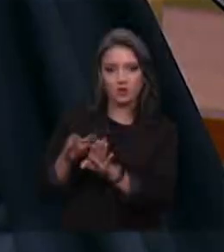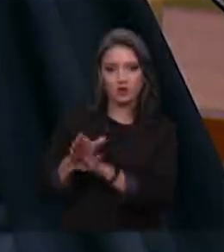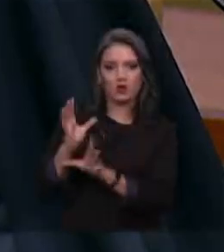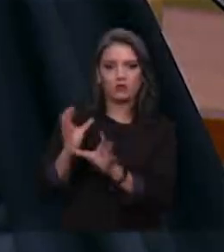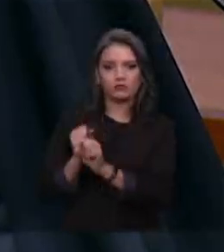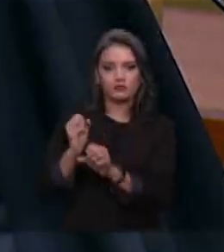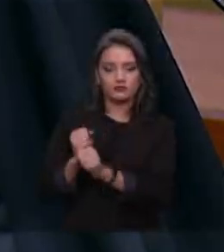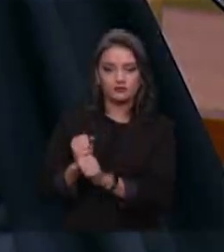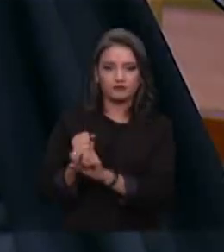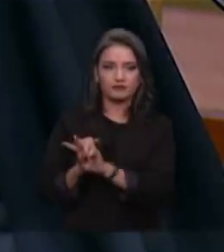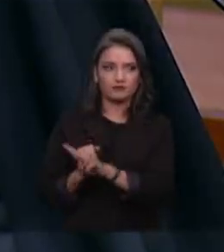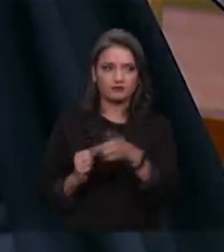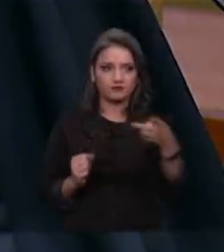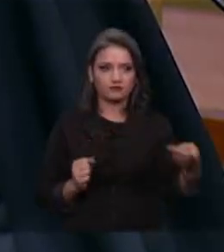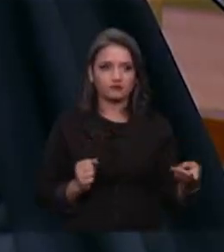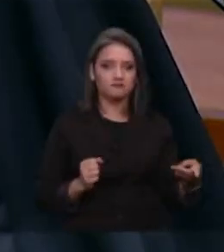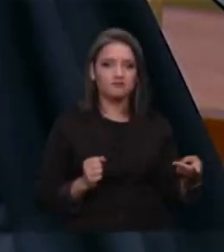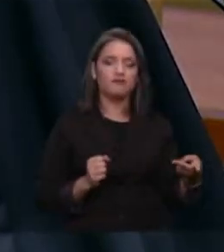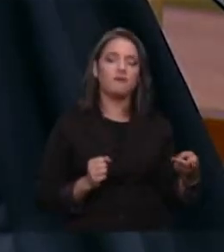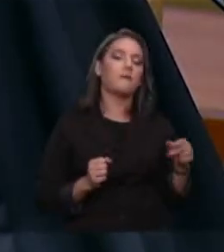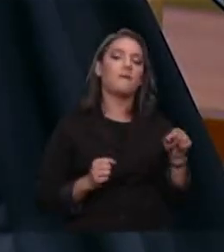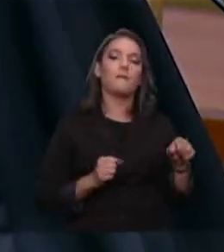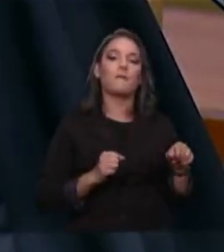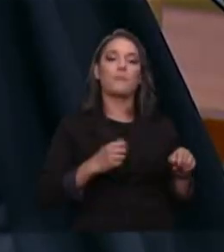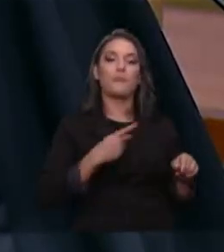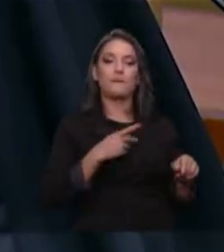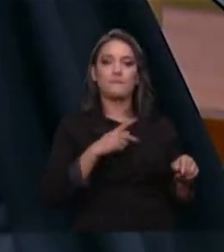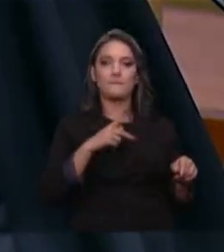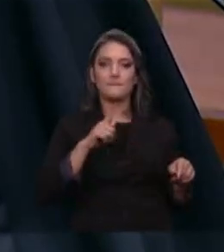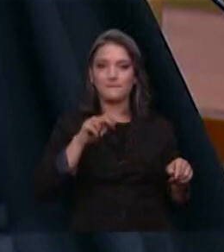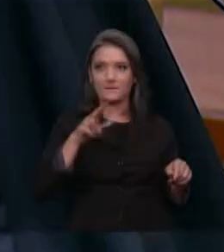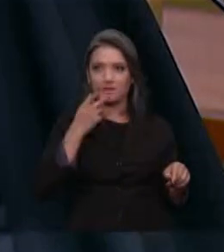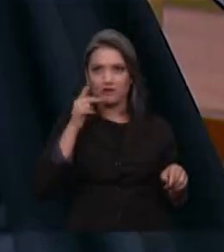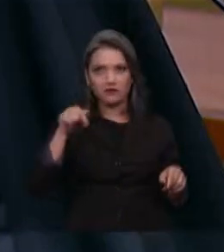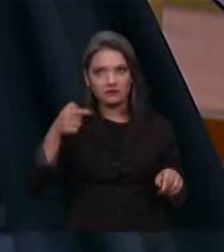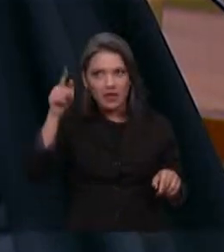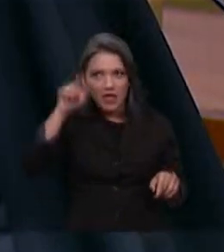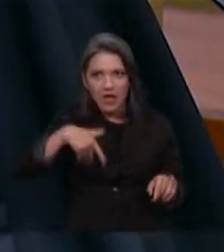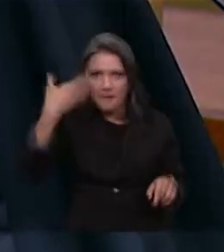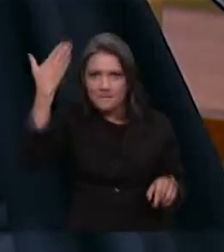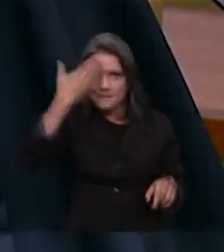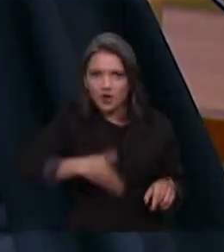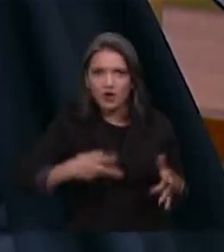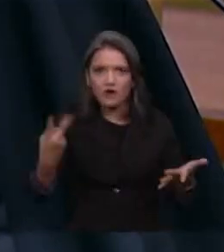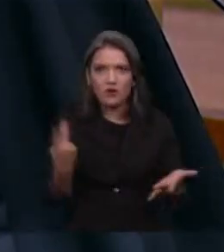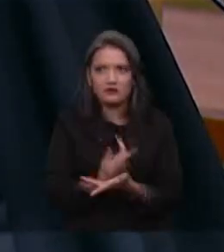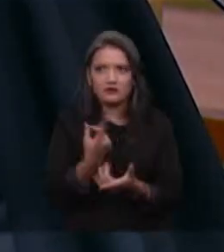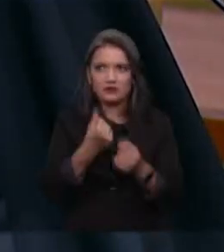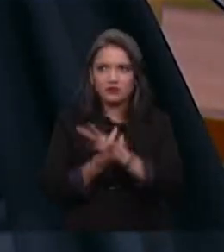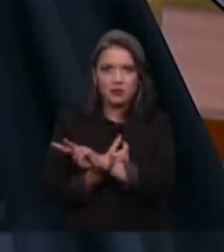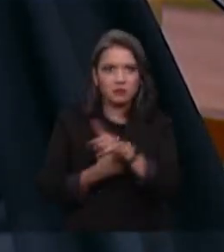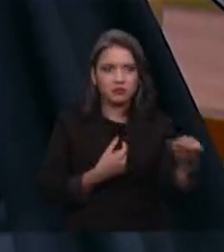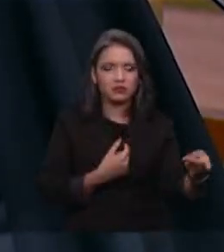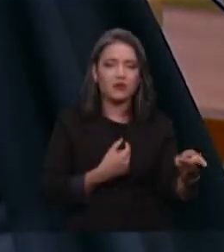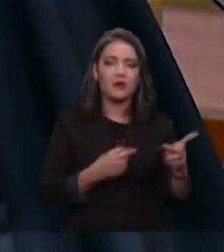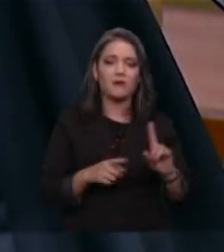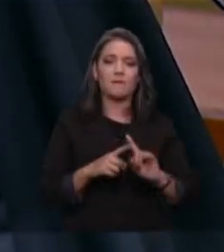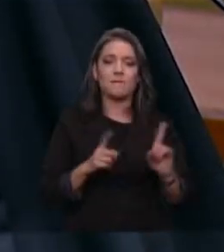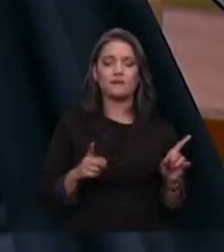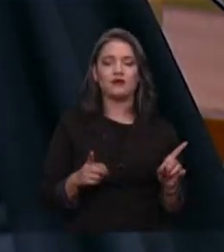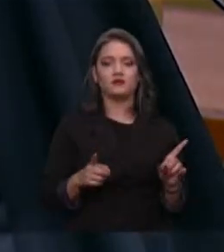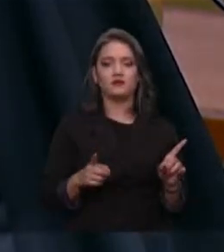Contábil Limitada, indicados pela Procuradoria-Geral da República como a prova dos repasses tidos por espúrios,